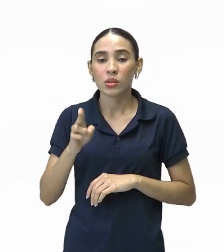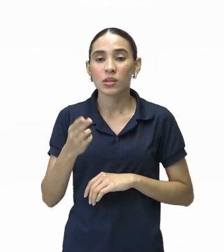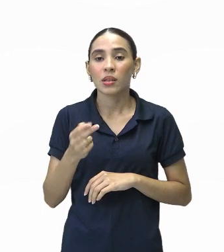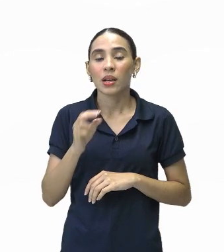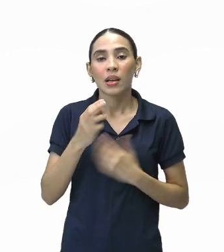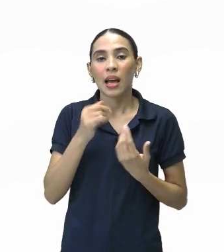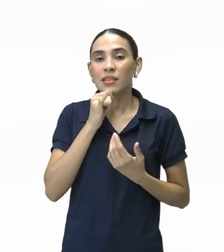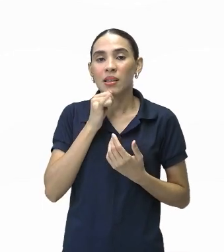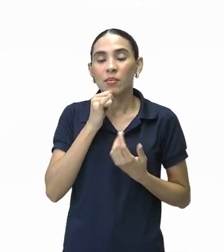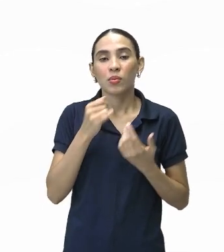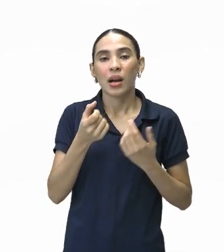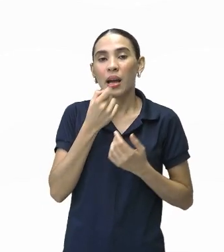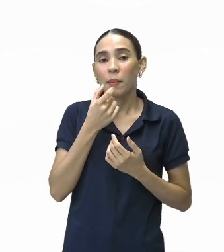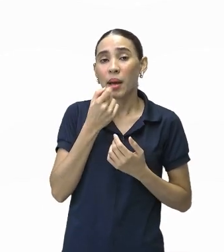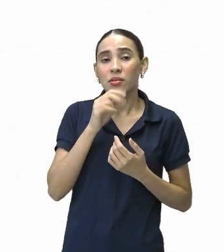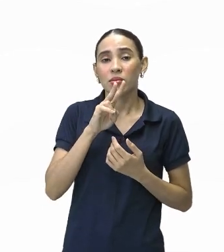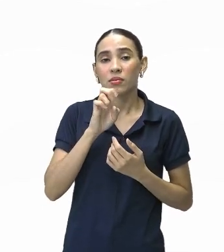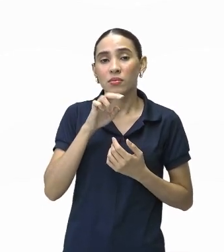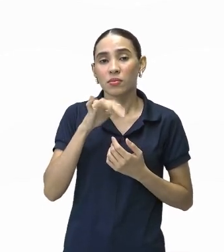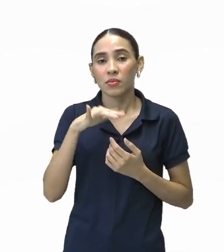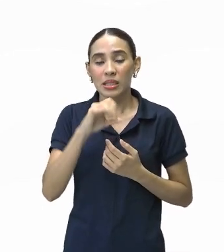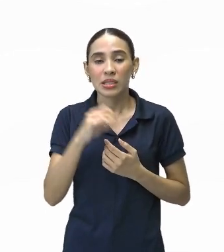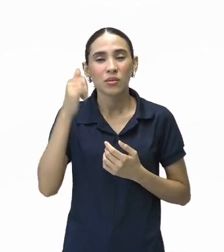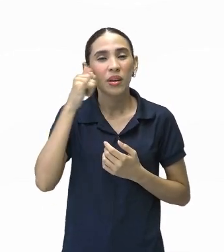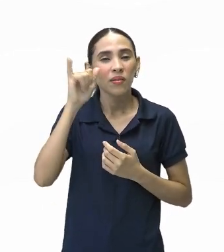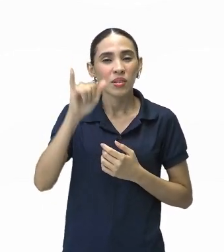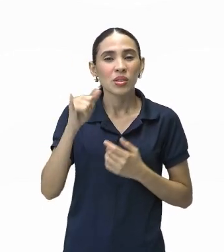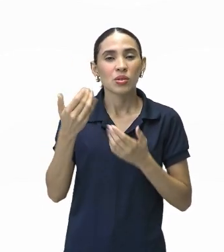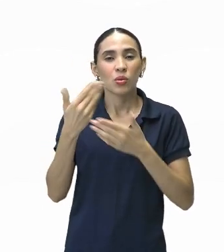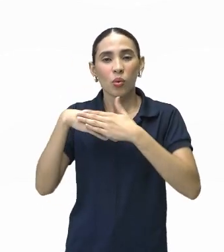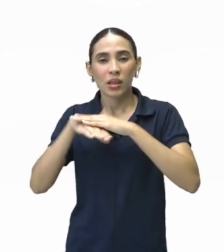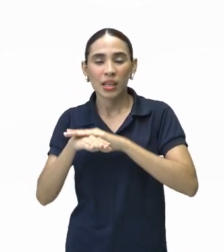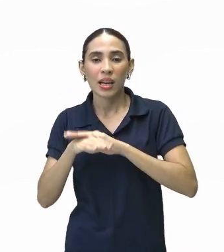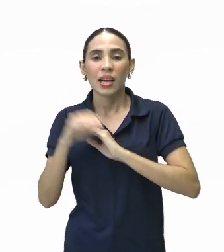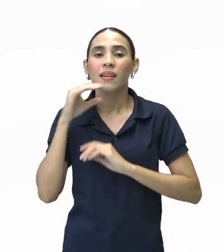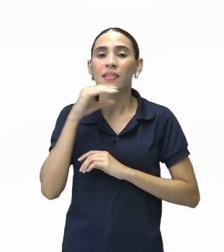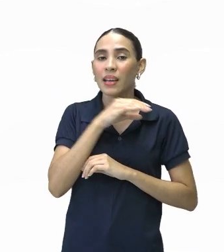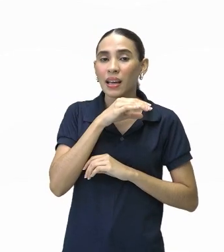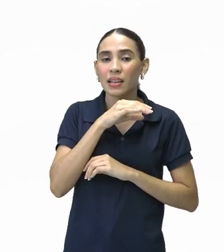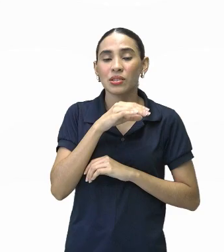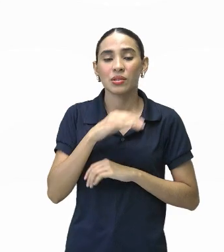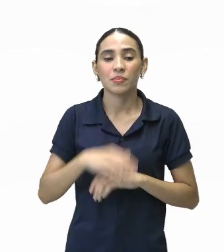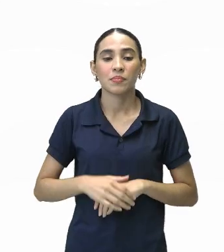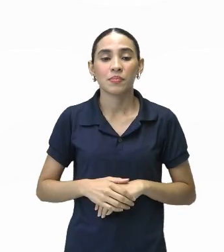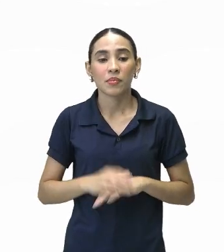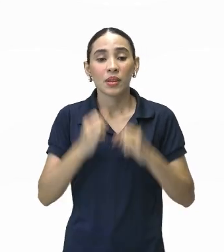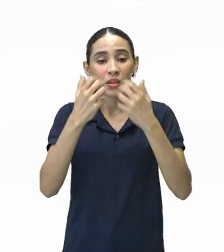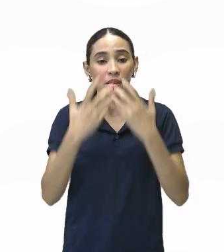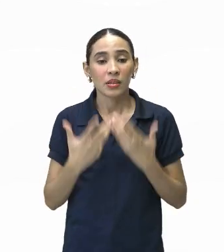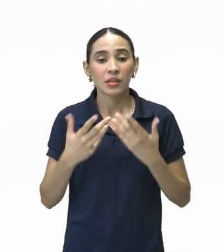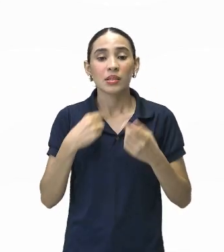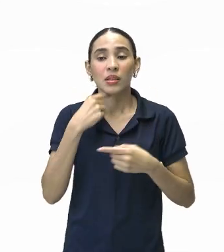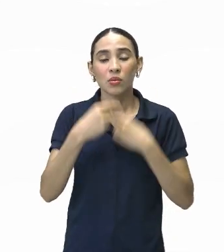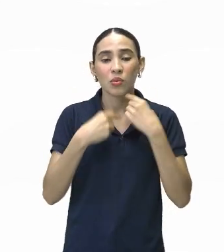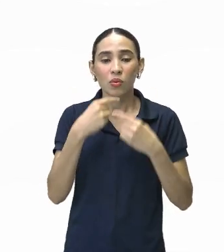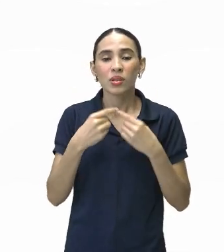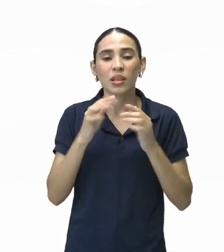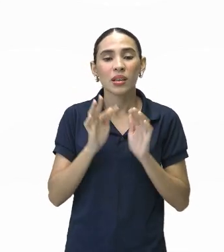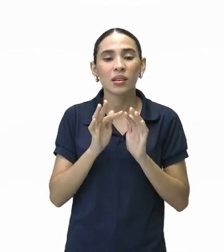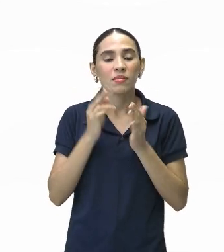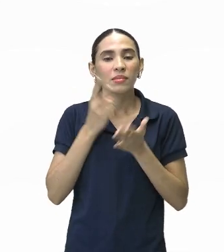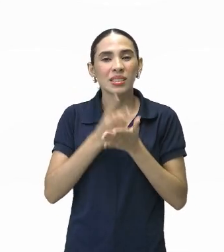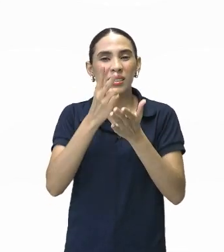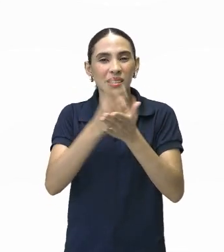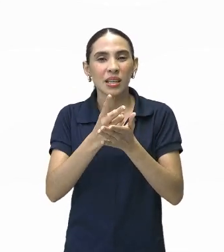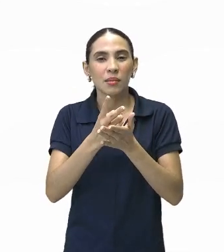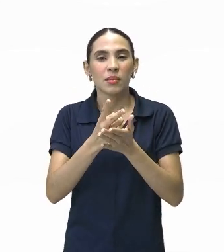remédios vencidos, evite guardar em lugares quentes e úmidos, por exemplo. Esclareça dúvidas sempre. Não